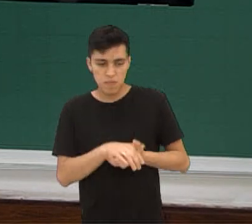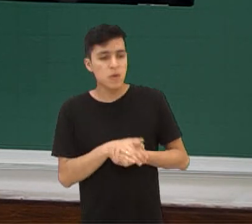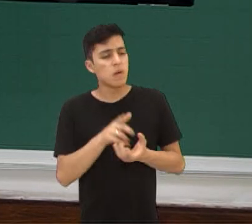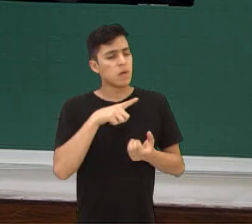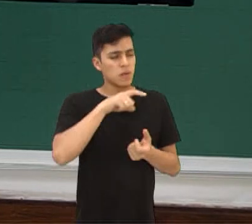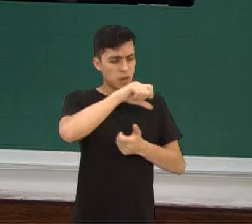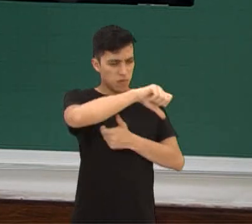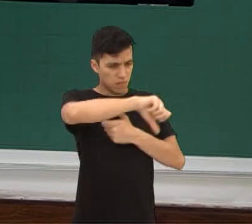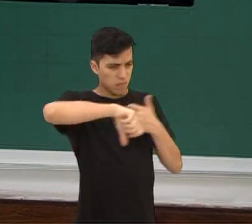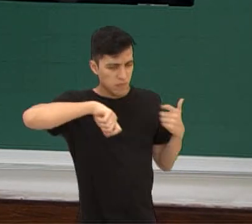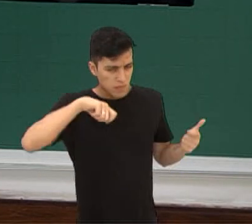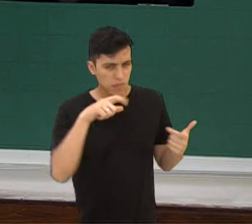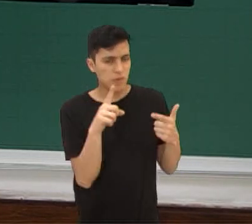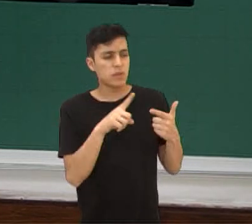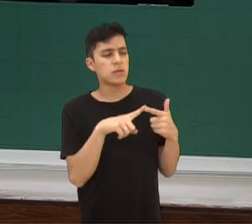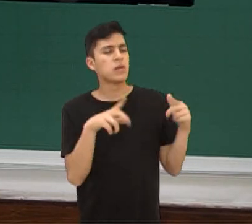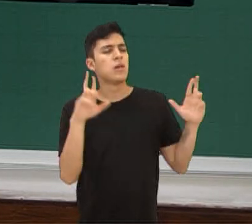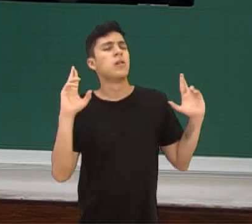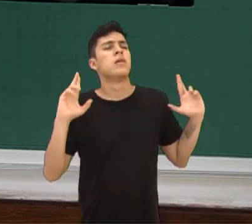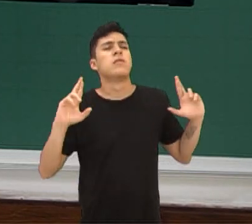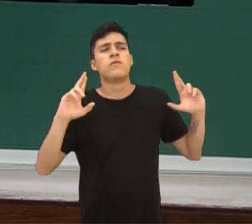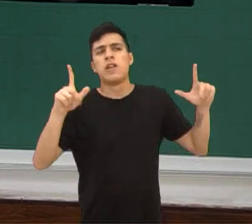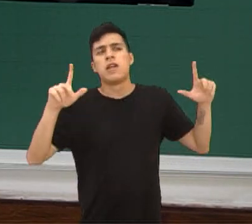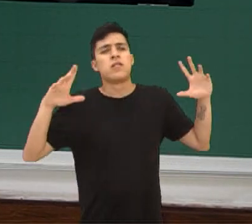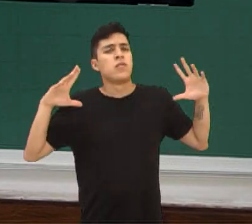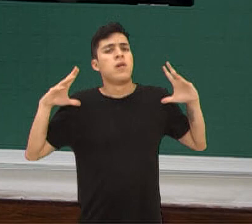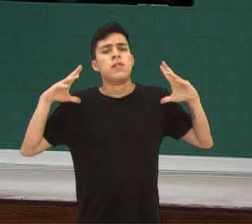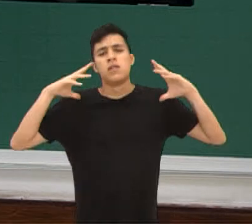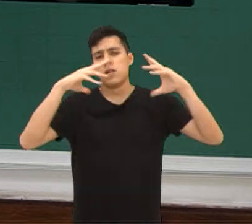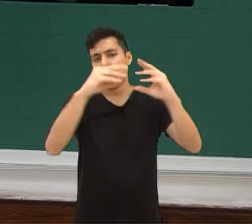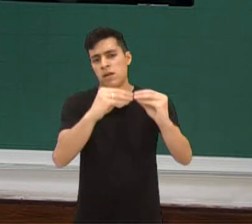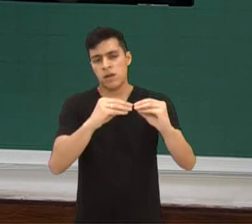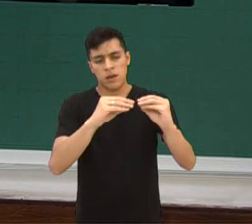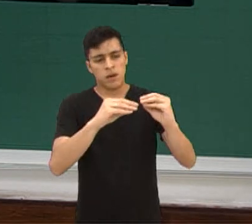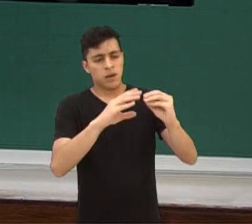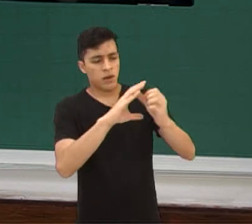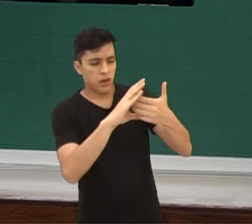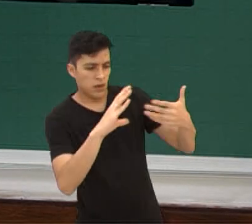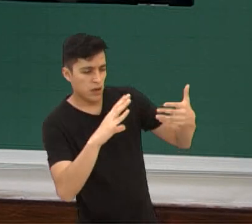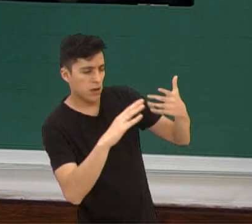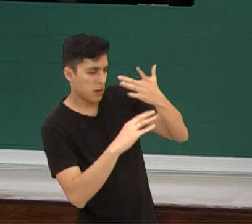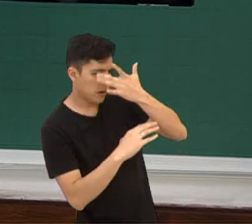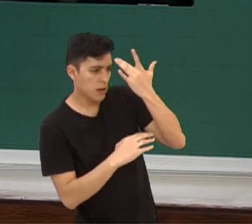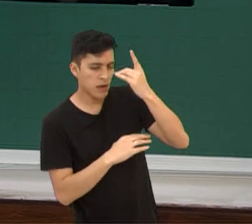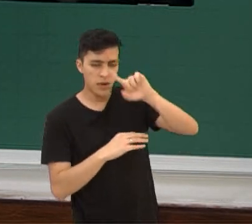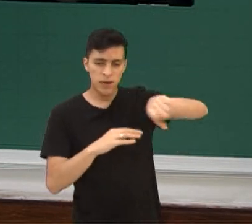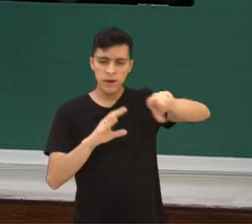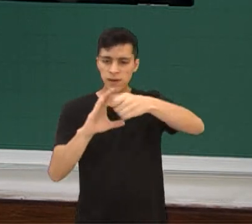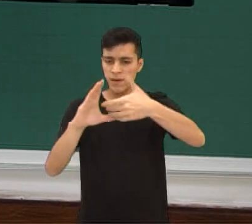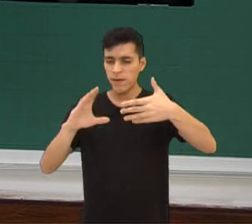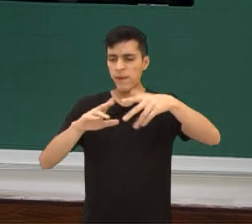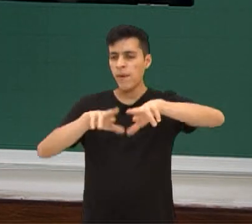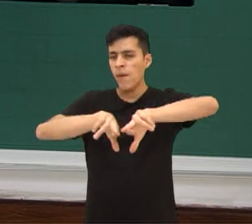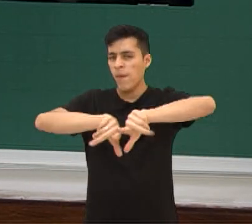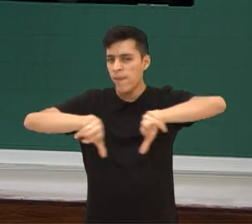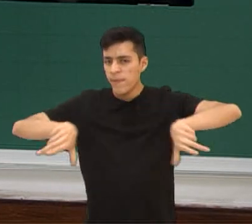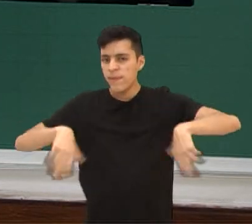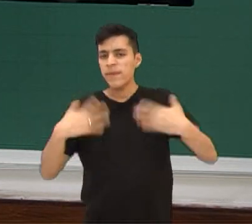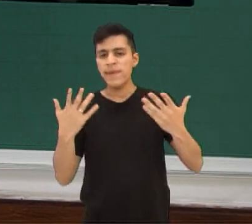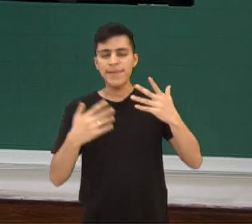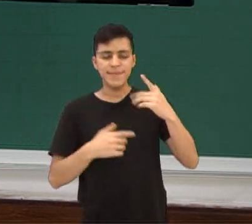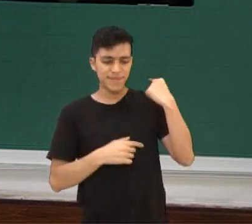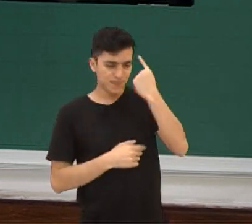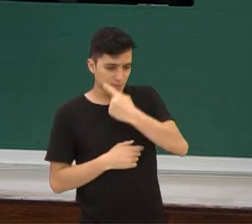mudança, expressam transformação, sobretudo, né, nos aspectos que caracterizam pessoas, caracterizam coisas, né, aparência